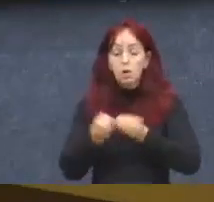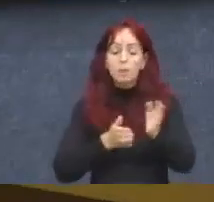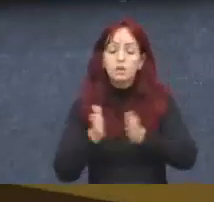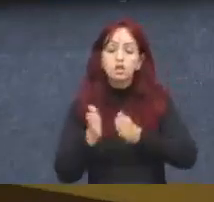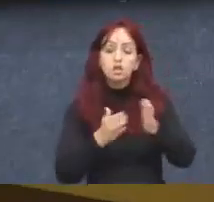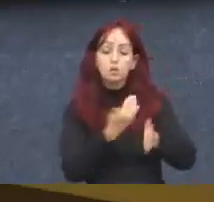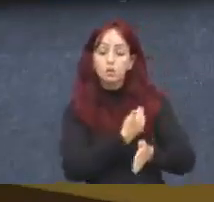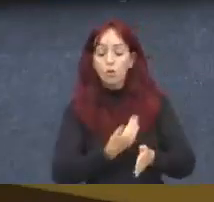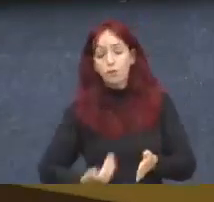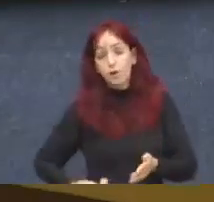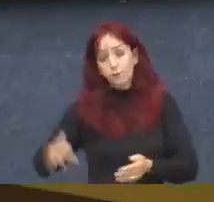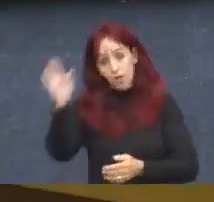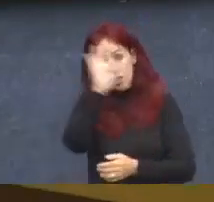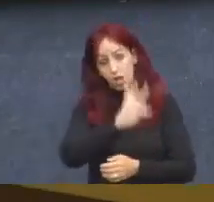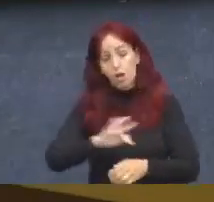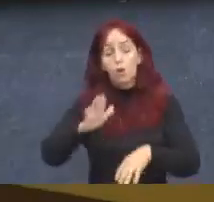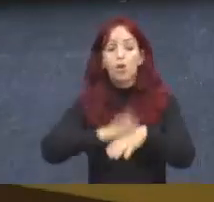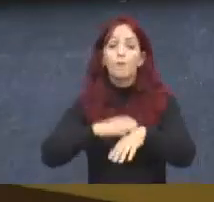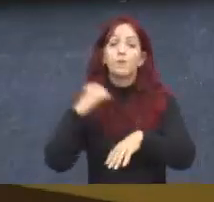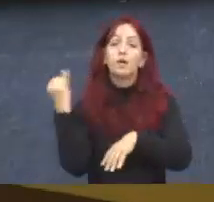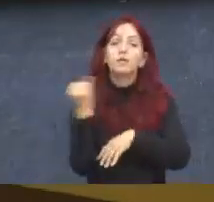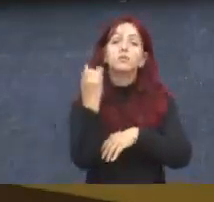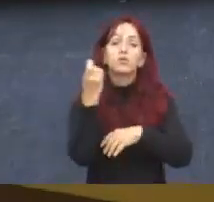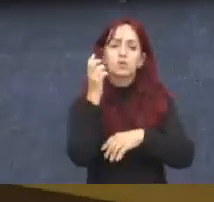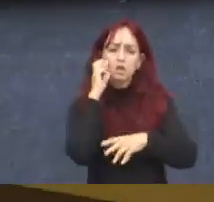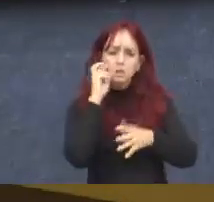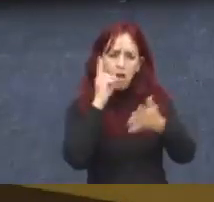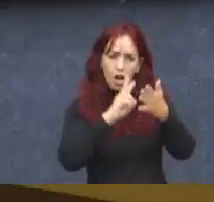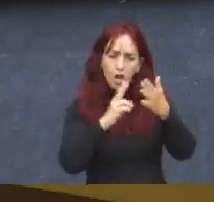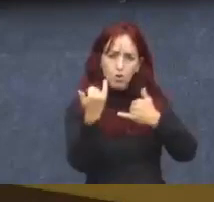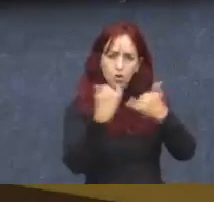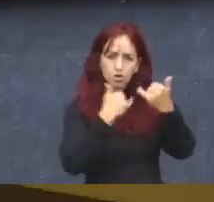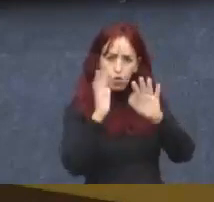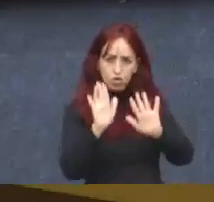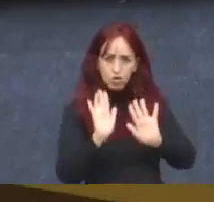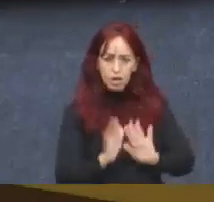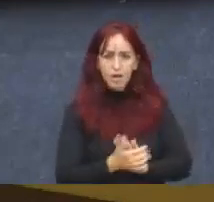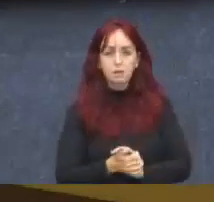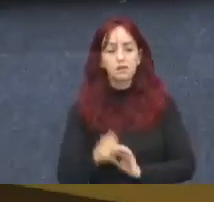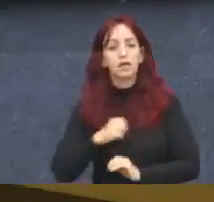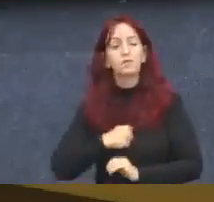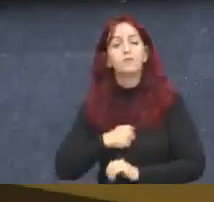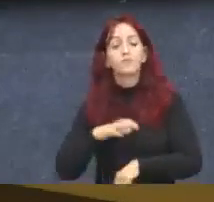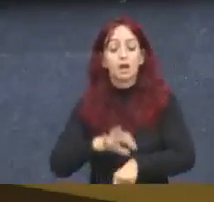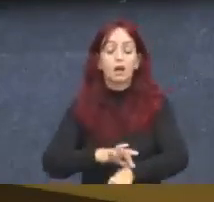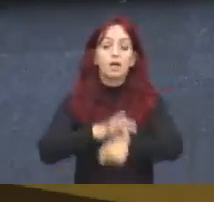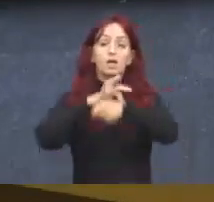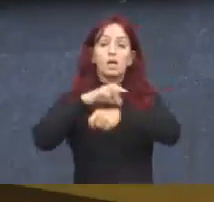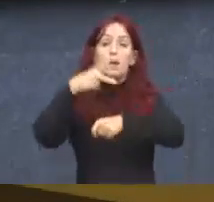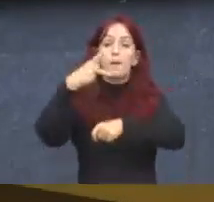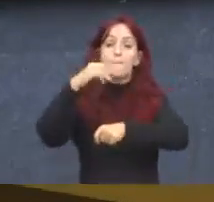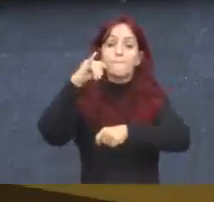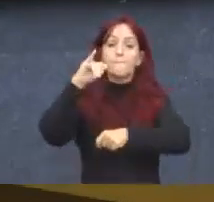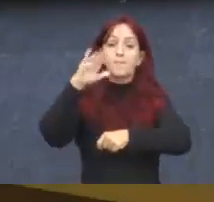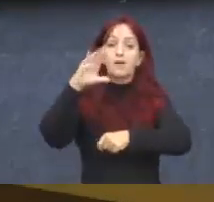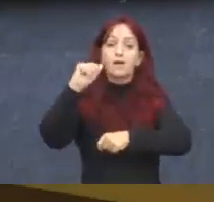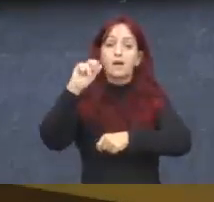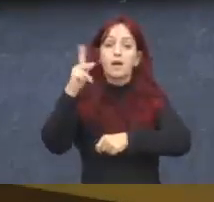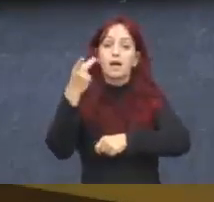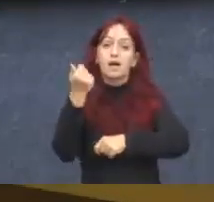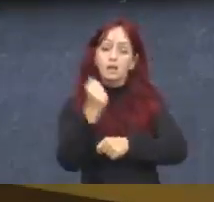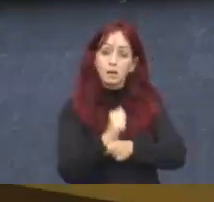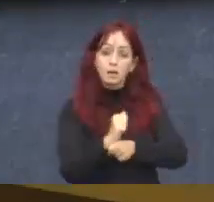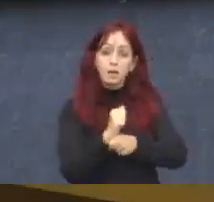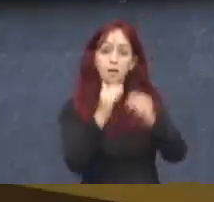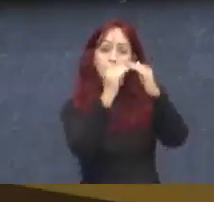mais importante, Irlan, não sei se você viu as notícias de hoje, picanha e filé mignon em queda progressiva do